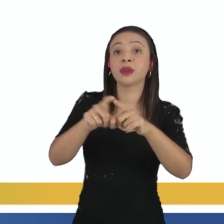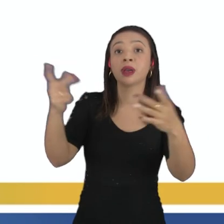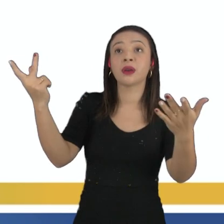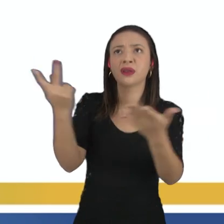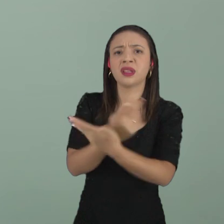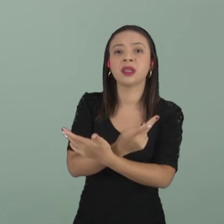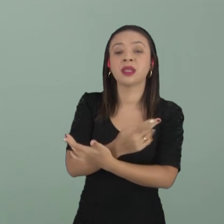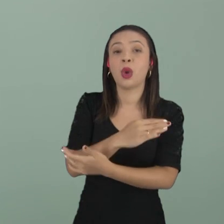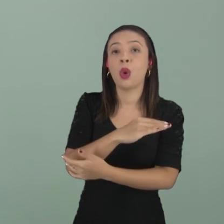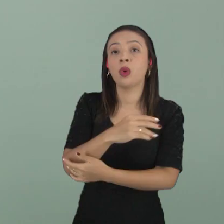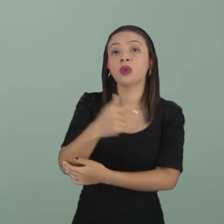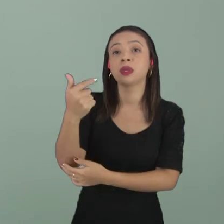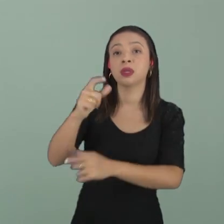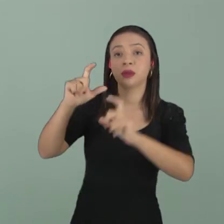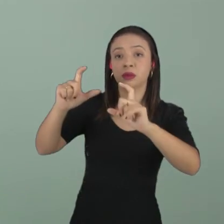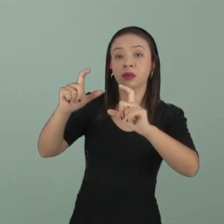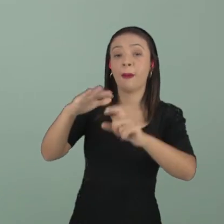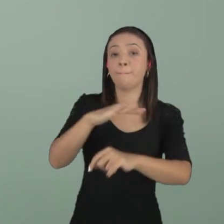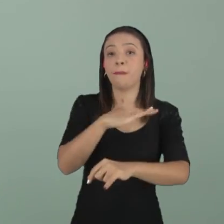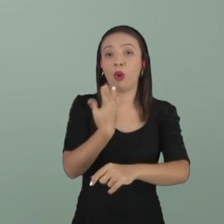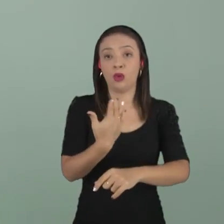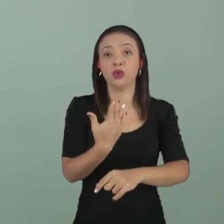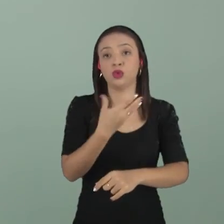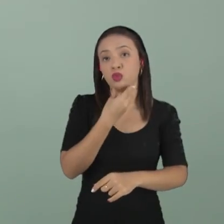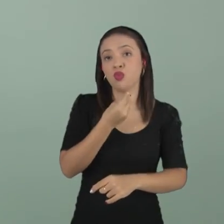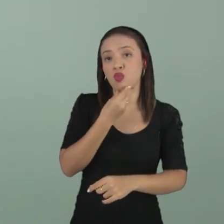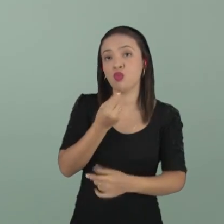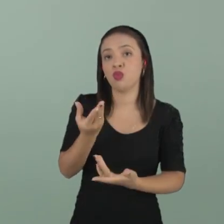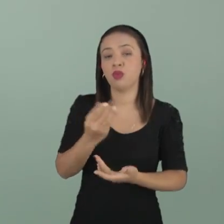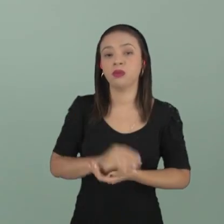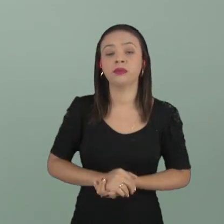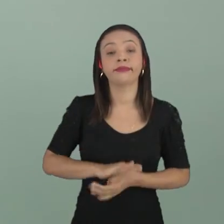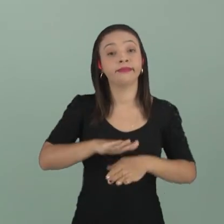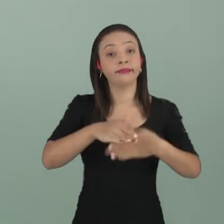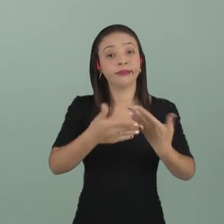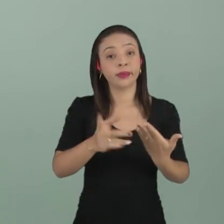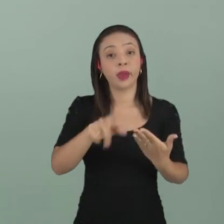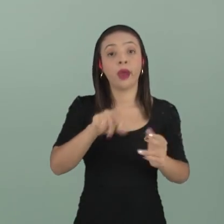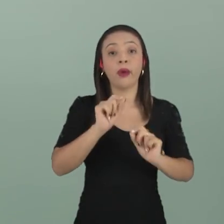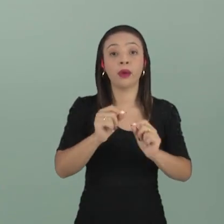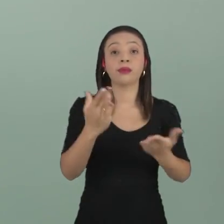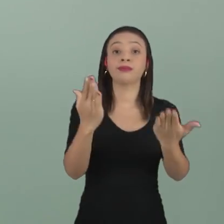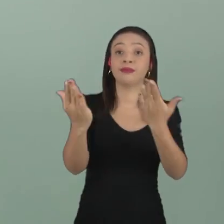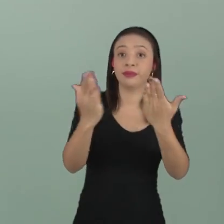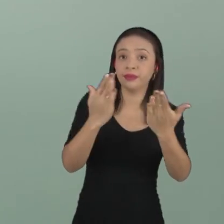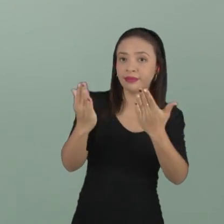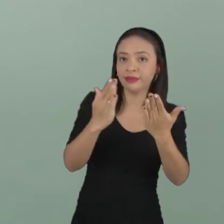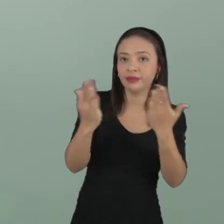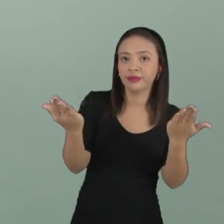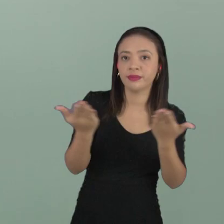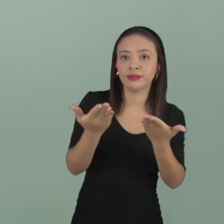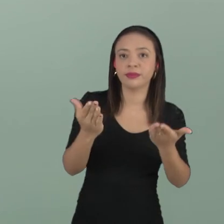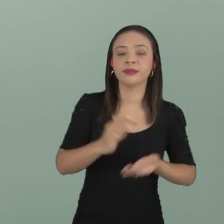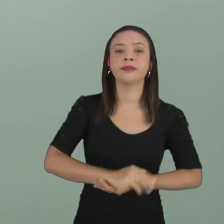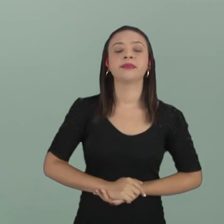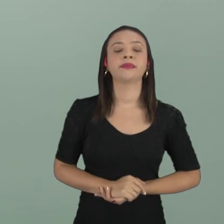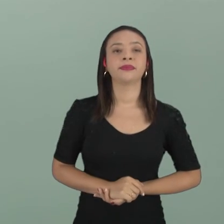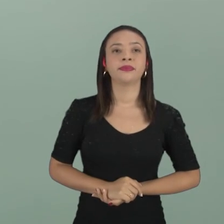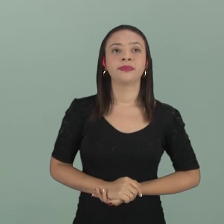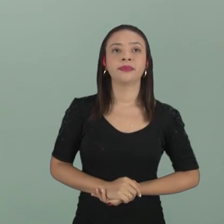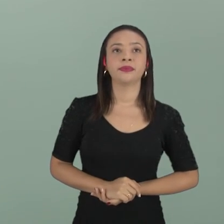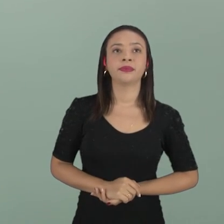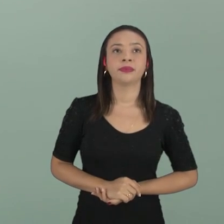de morte do Teori Zavascki. Então, é uma comparação que ele está fazendo aí,